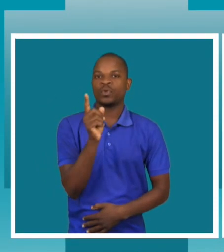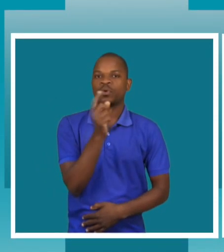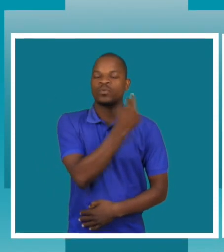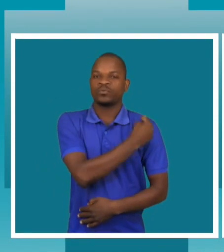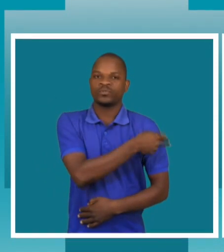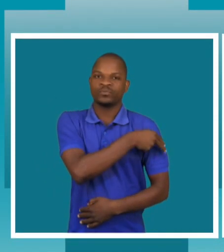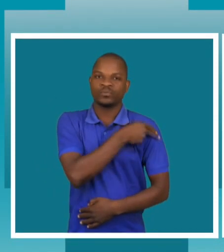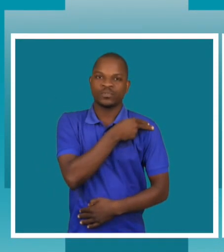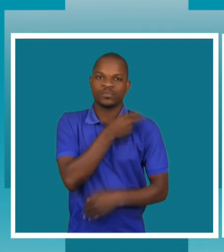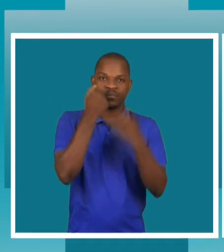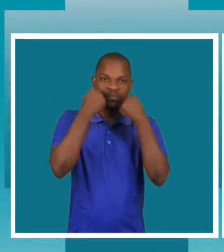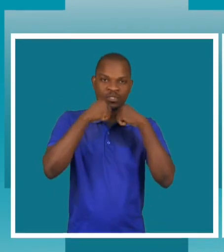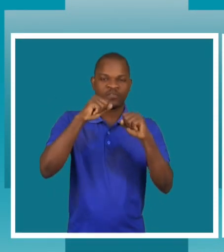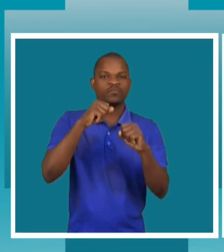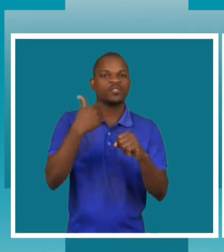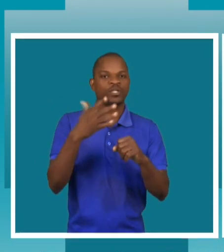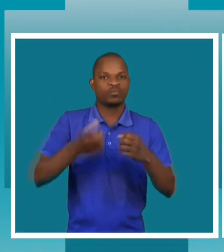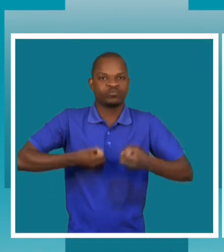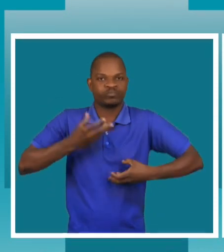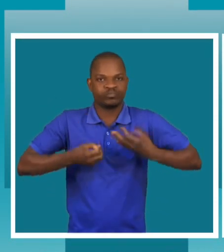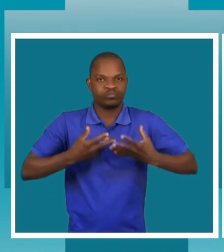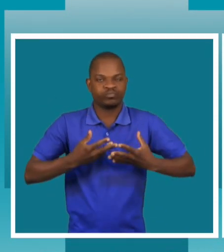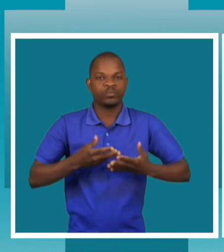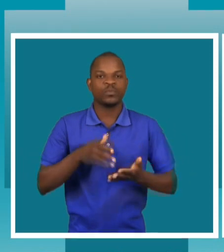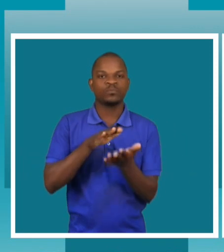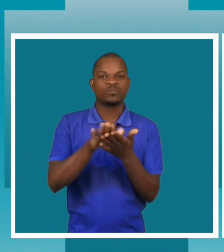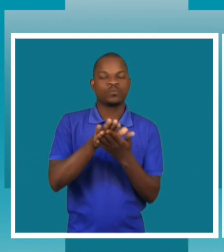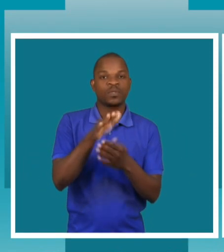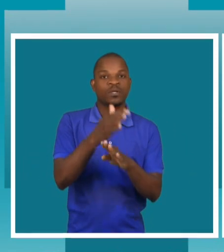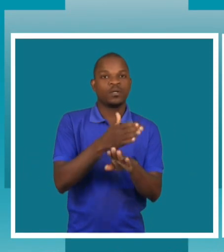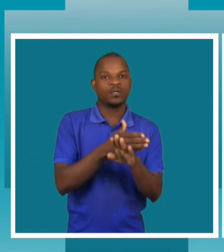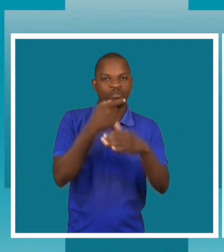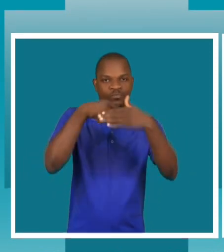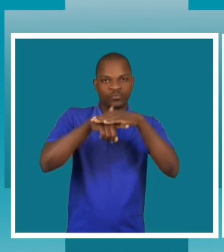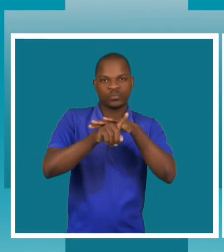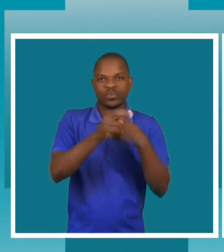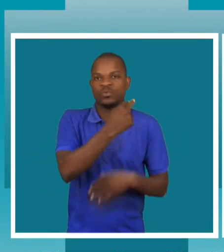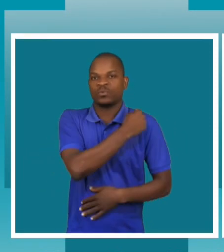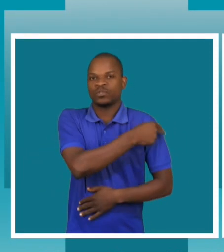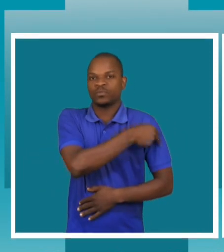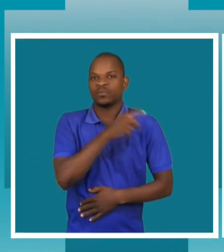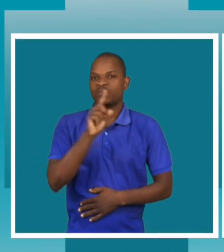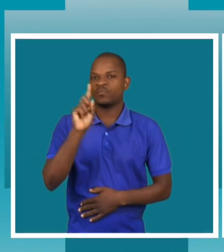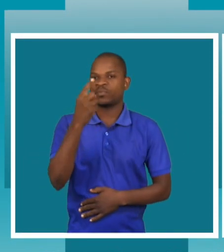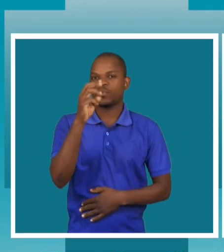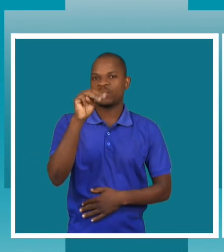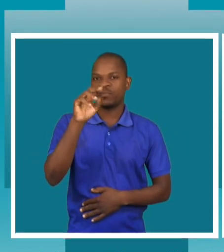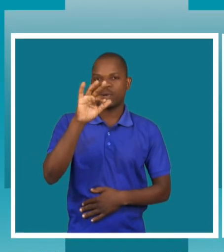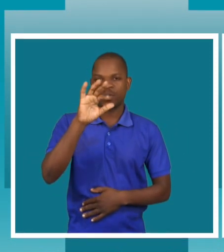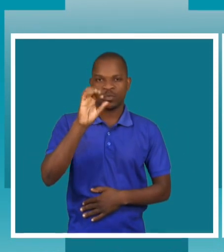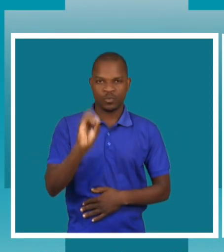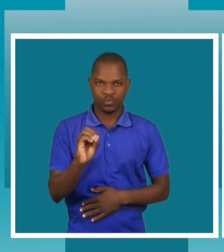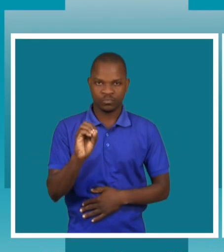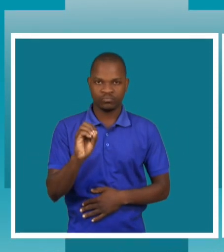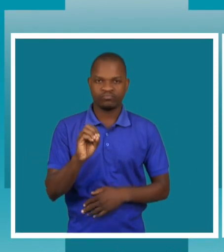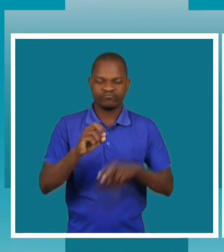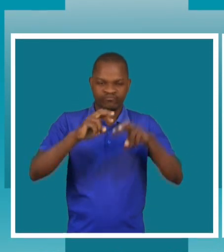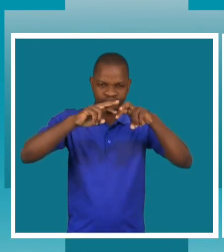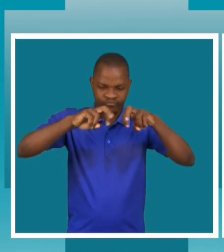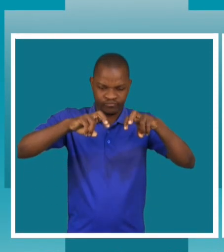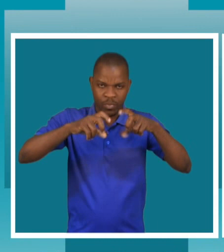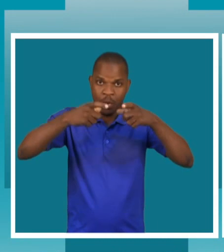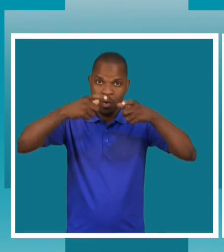conta como tudo começou. Eu fui a 1º de maio, fui fazer consulta. Lá, então, foi através de